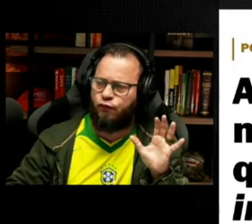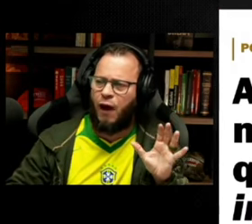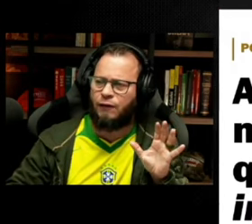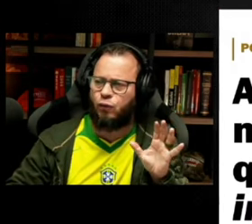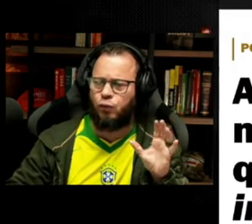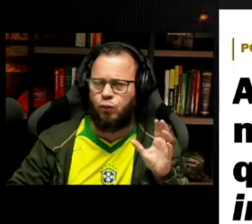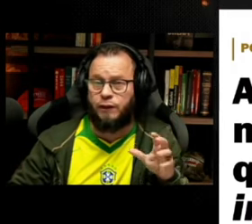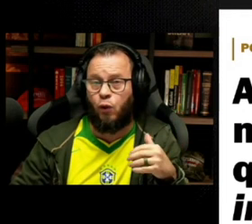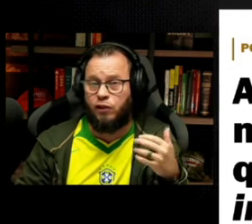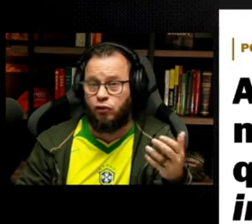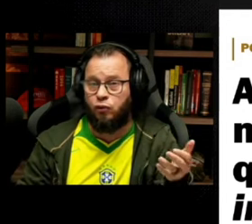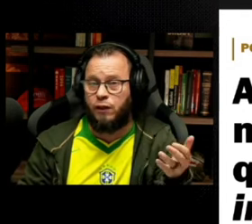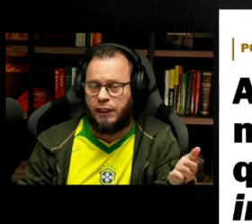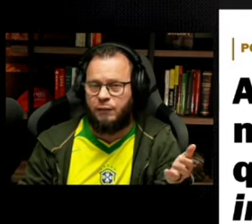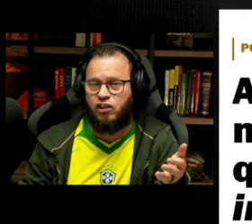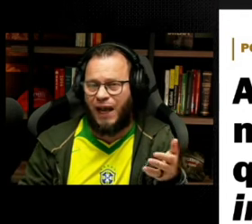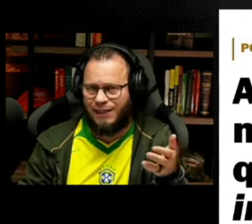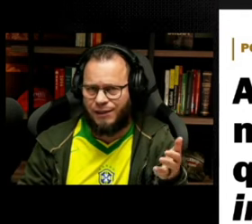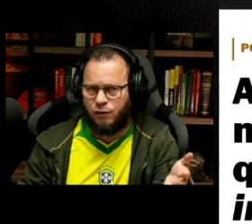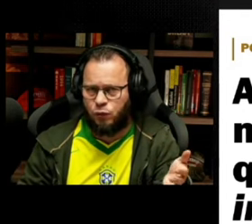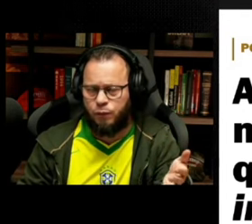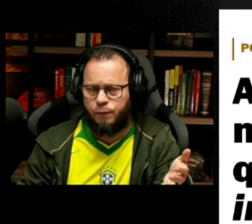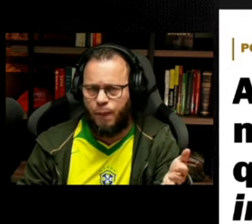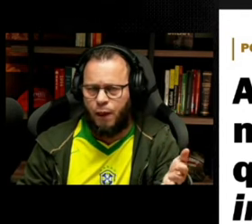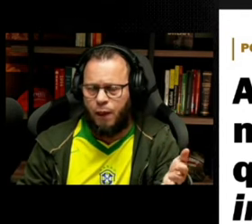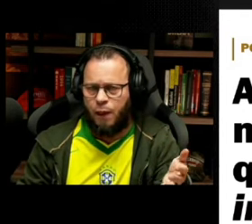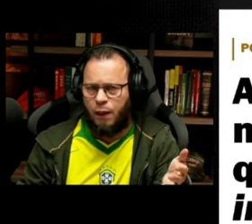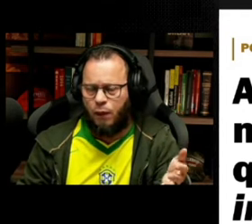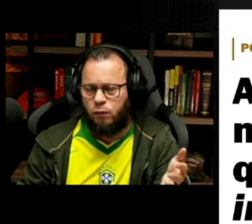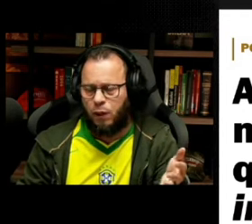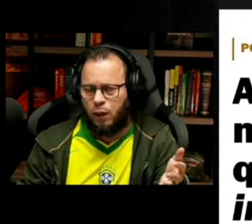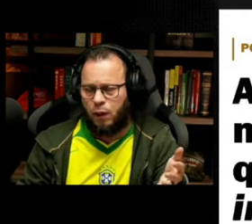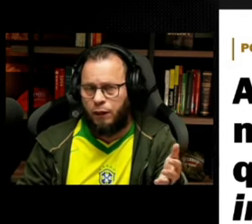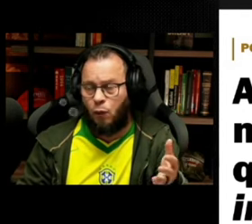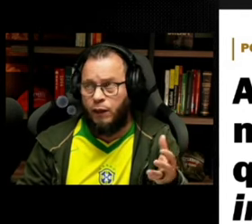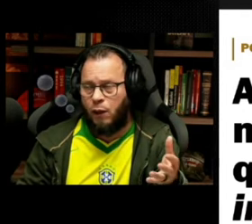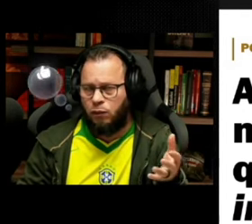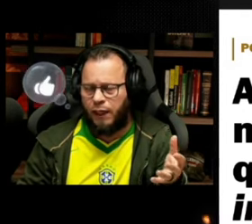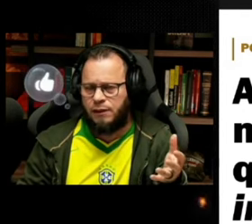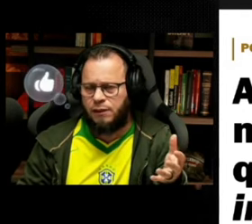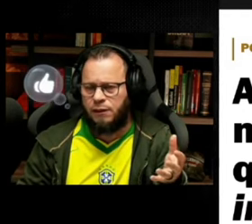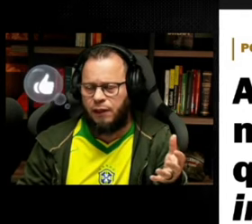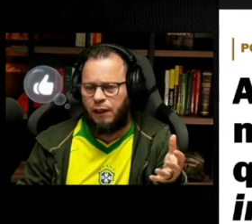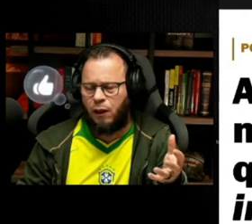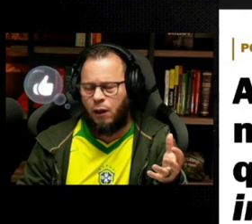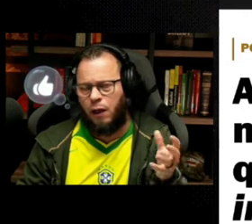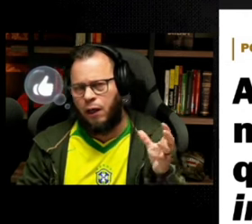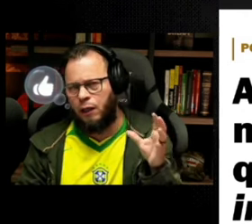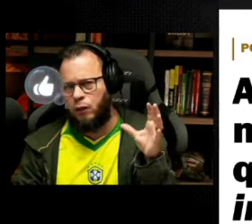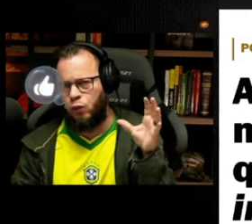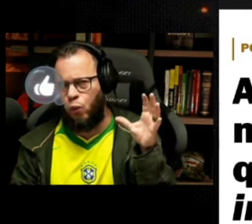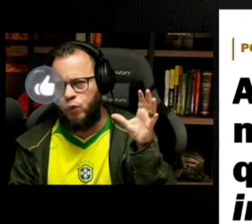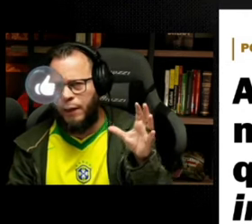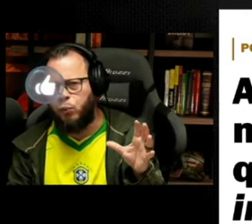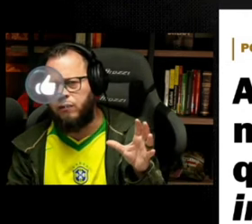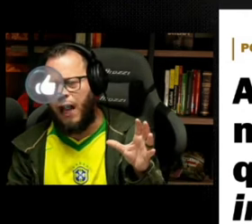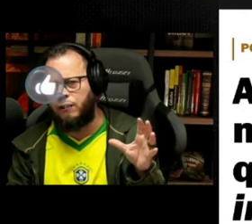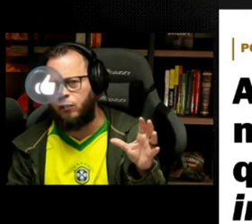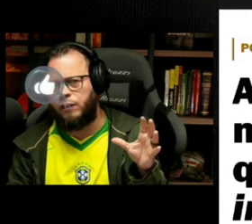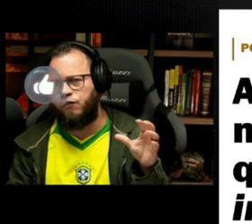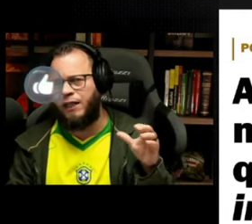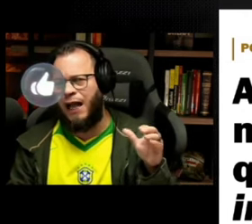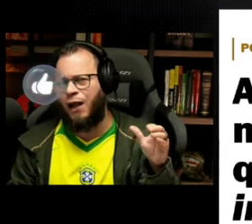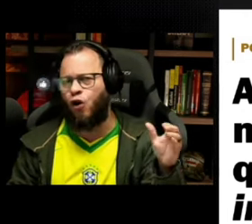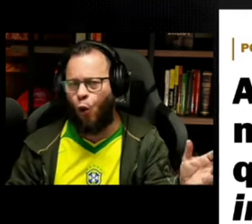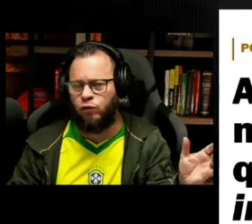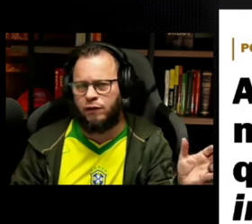pelo fato do Lula ter cometido um crime de racismo é um eh Então o que acontece o deputado